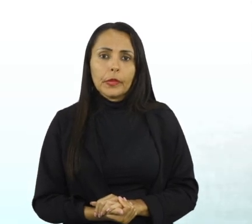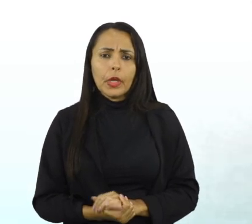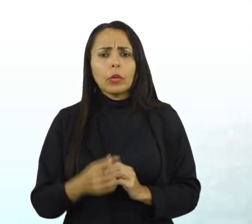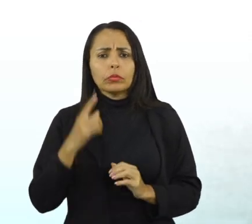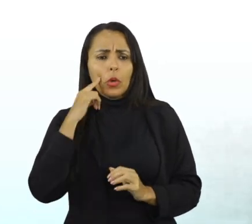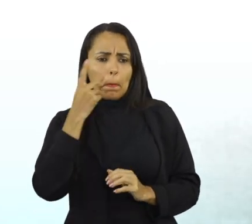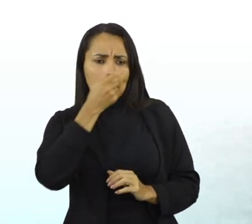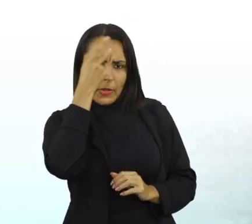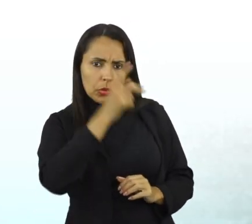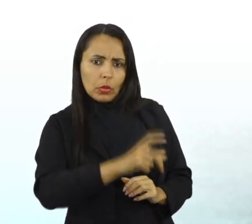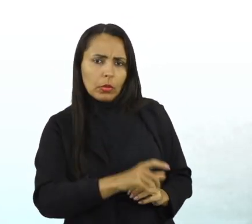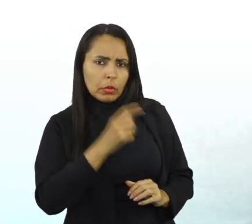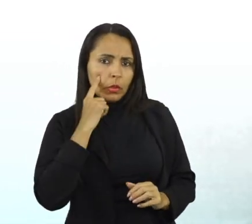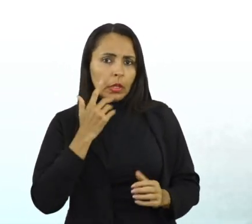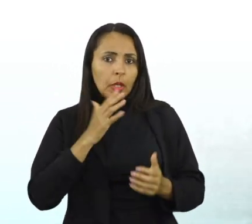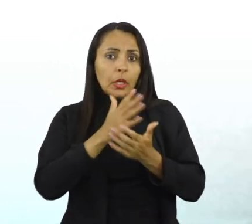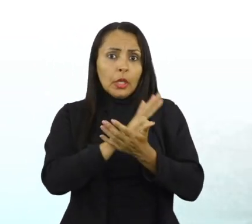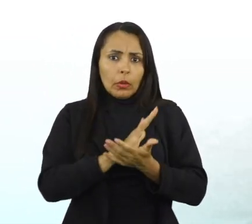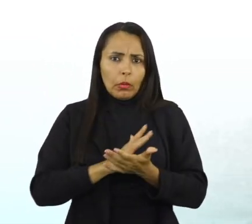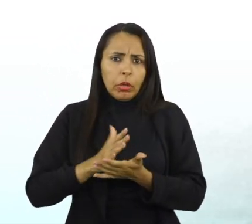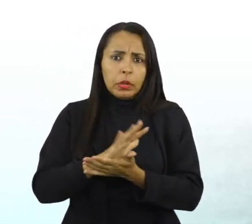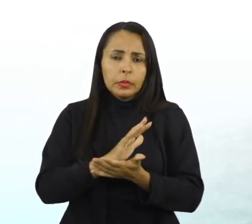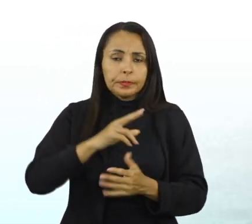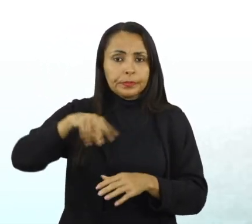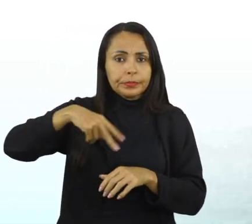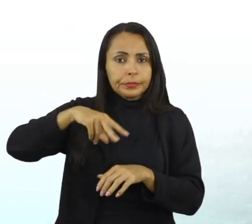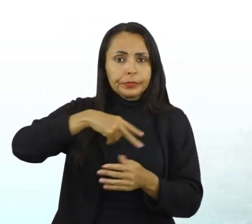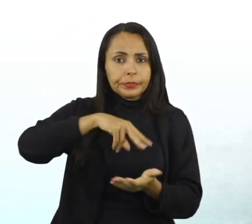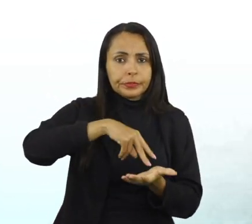sambista. Um sambista,